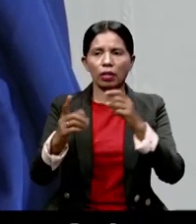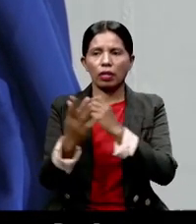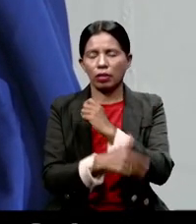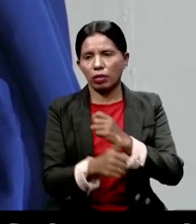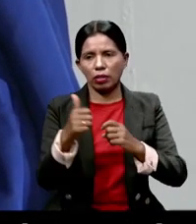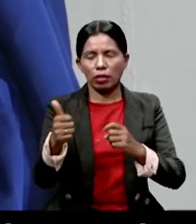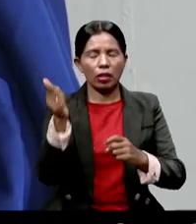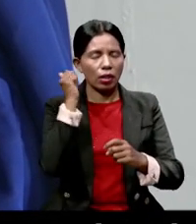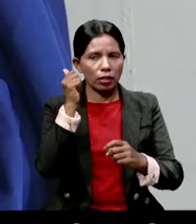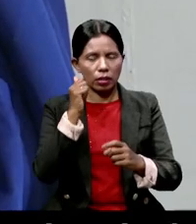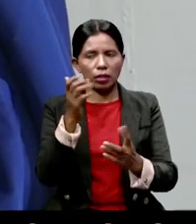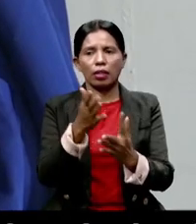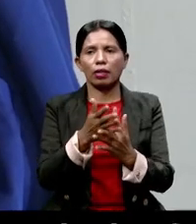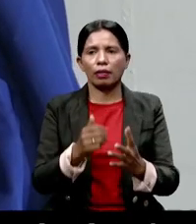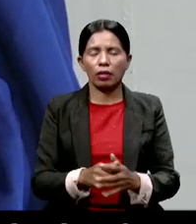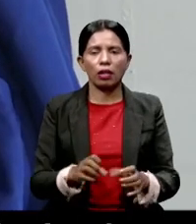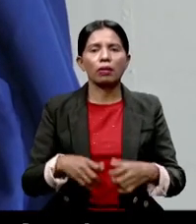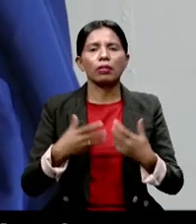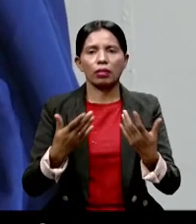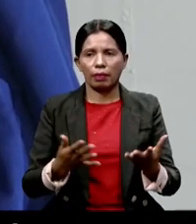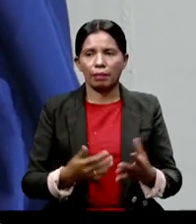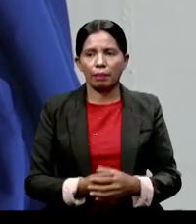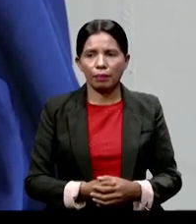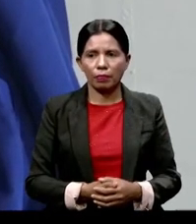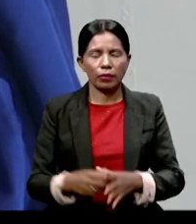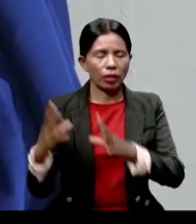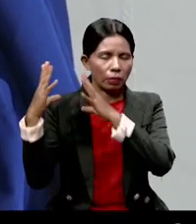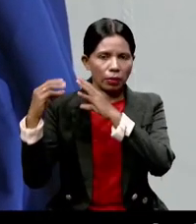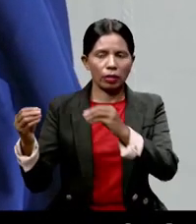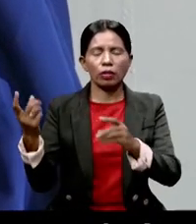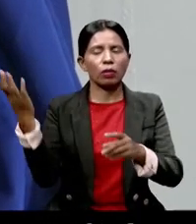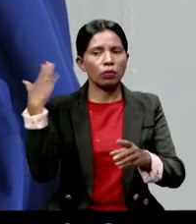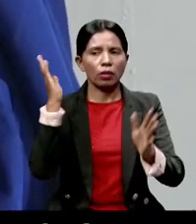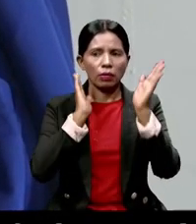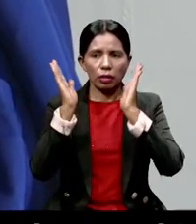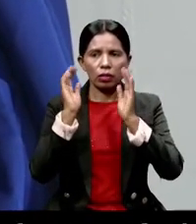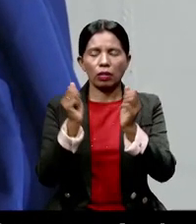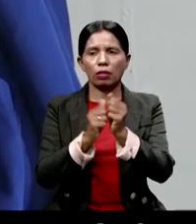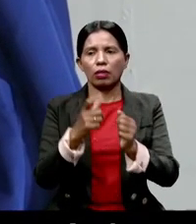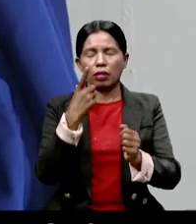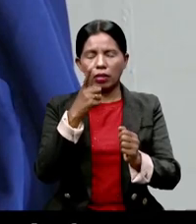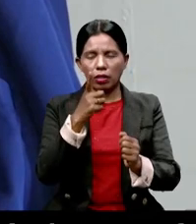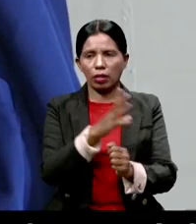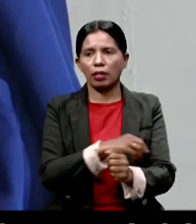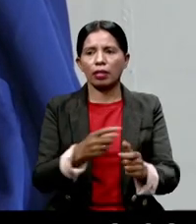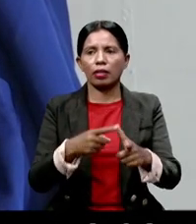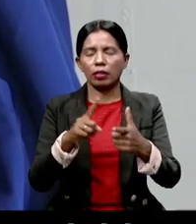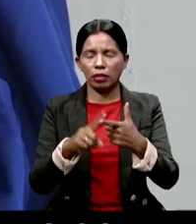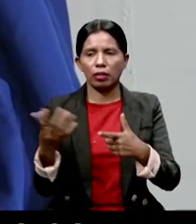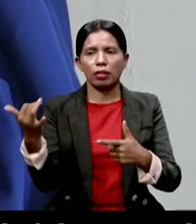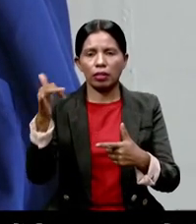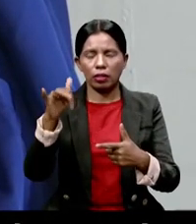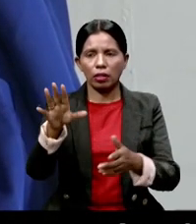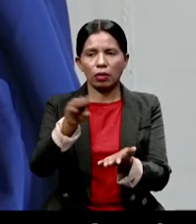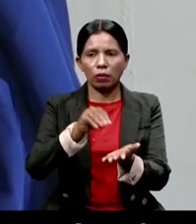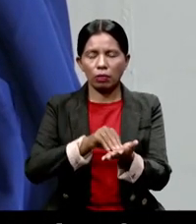ser Asia nelet né ansa experiência ulu Malásia sira mai hose nilian Malaya mas depois de né sira adopta